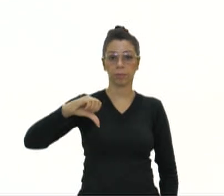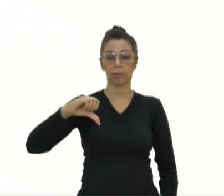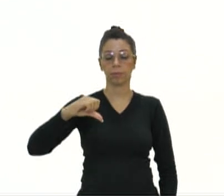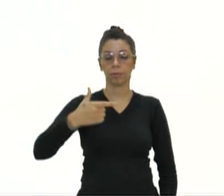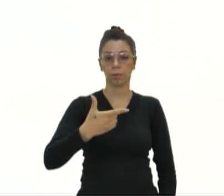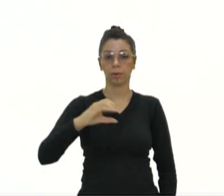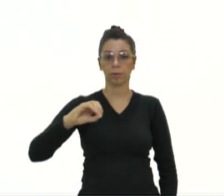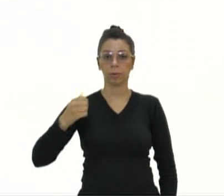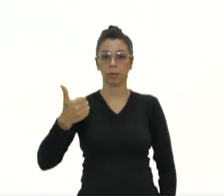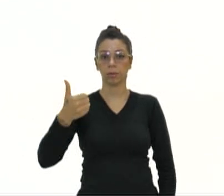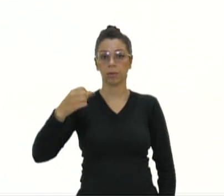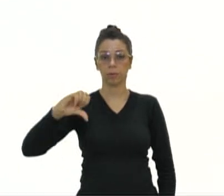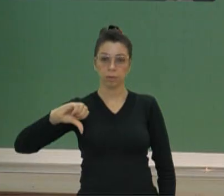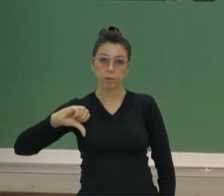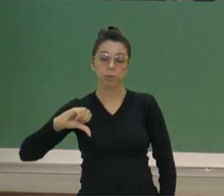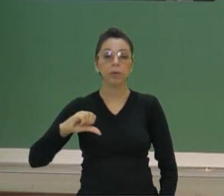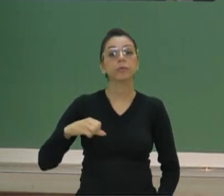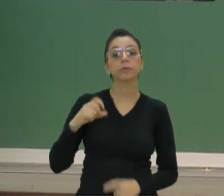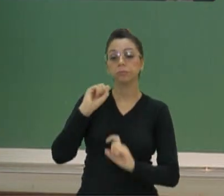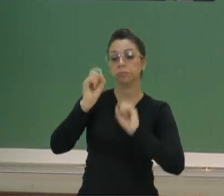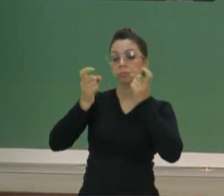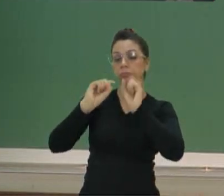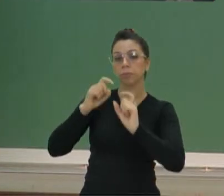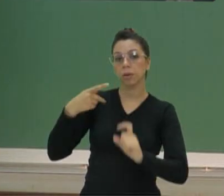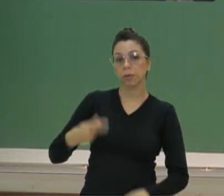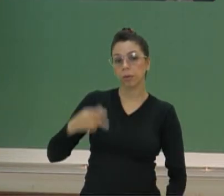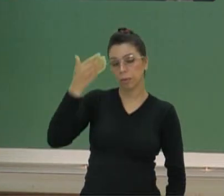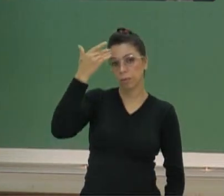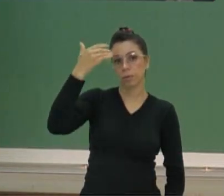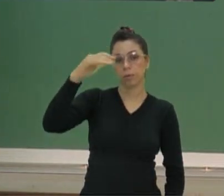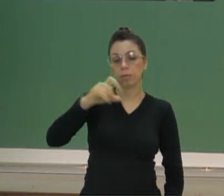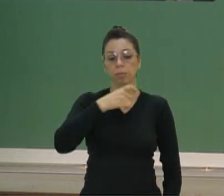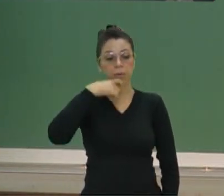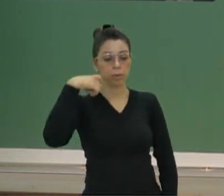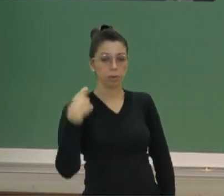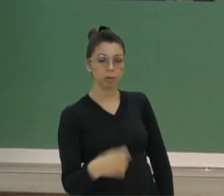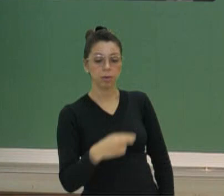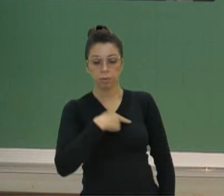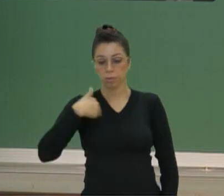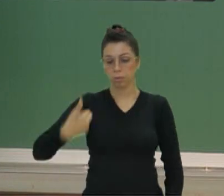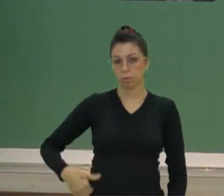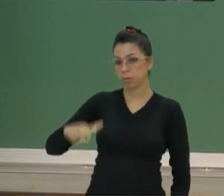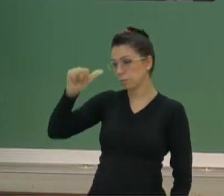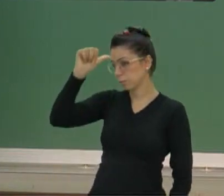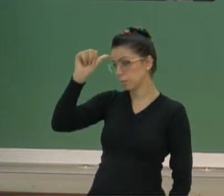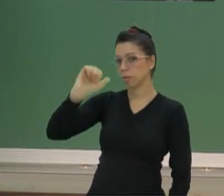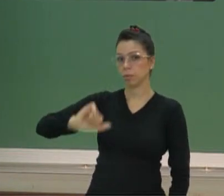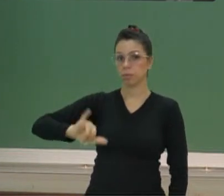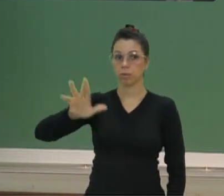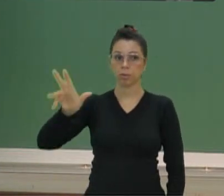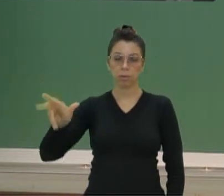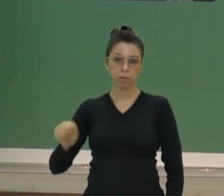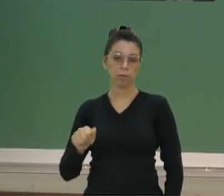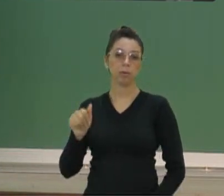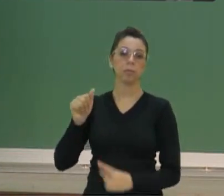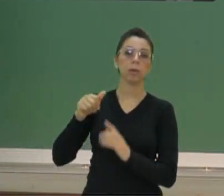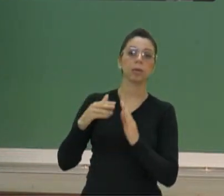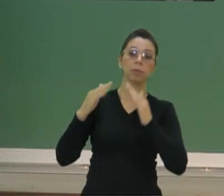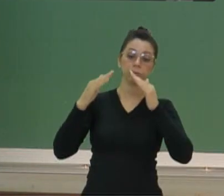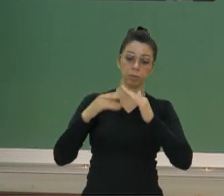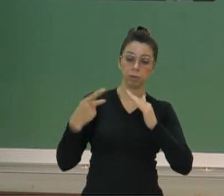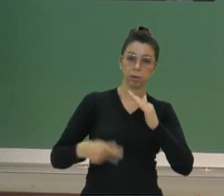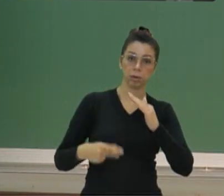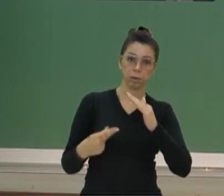para destacar o potencial brasileiro, russo, indiano, chinês e da África do Sul. Ficaram aqui em Curitiba